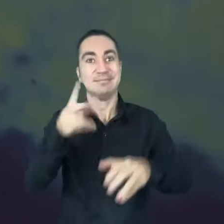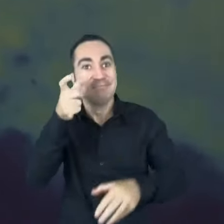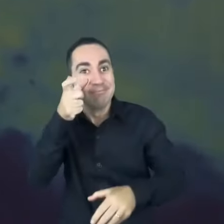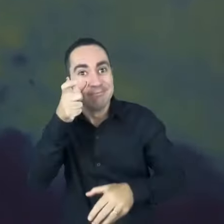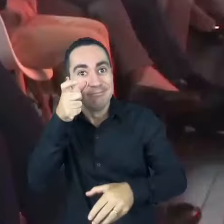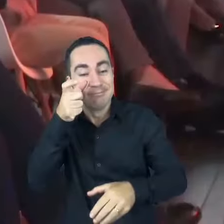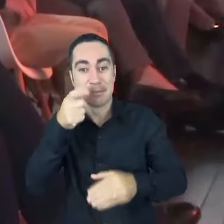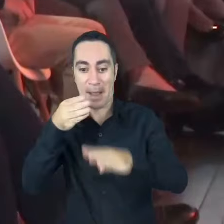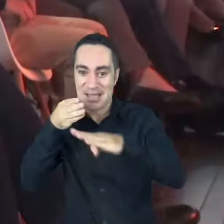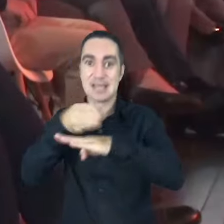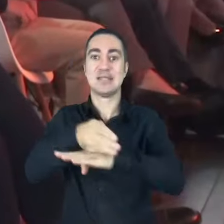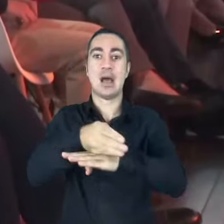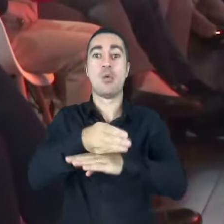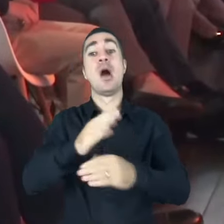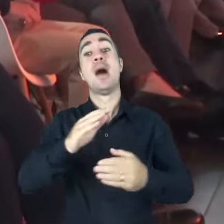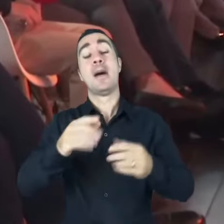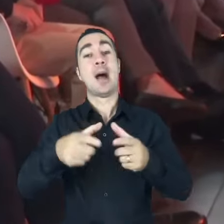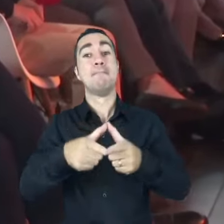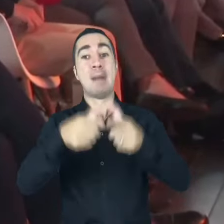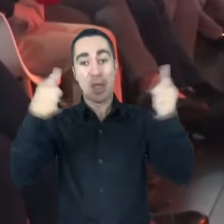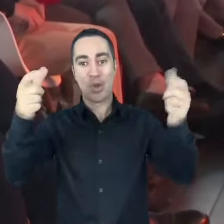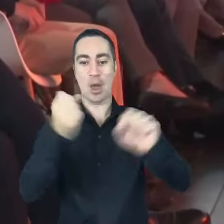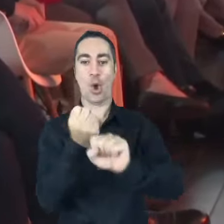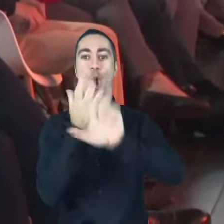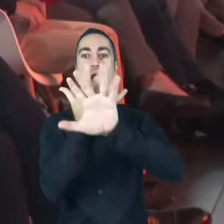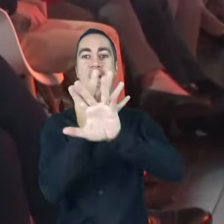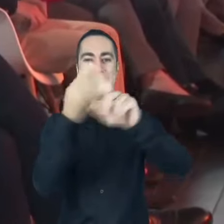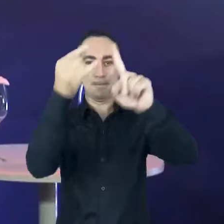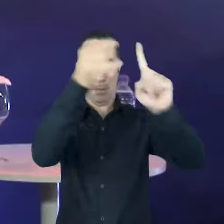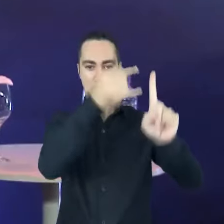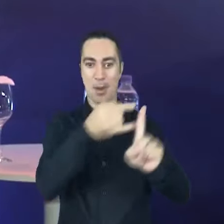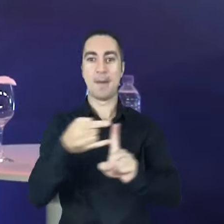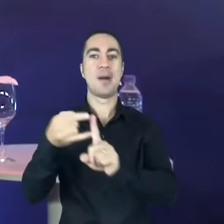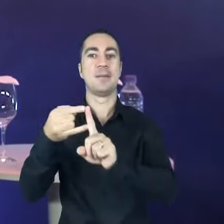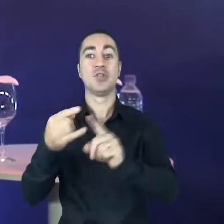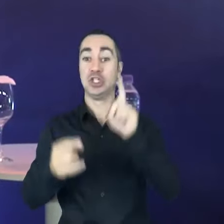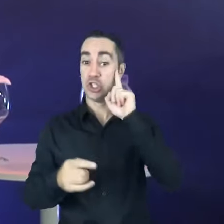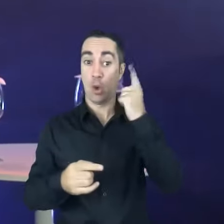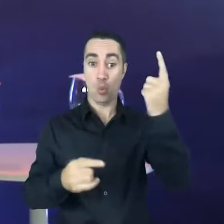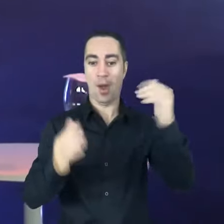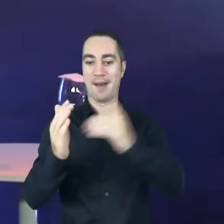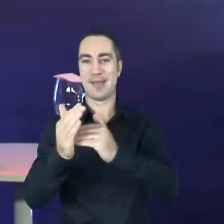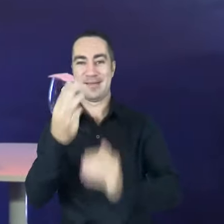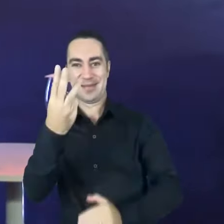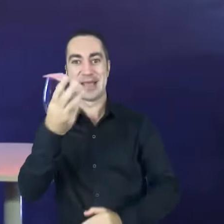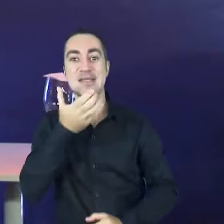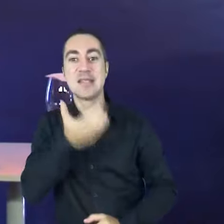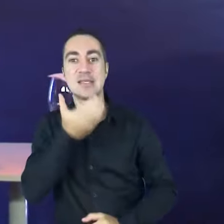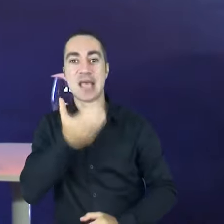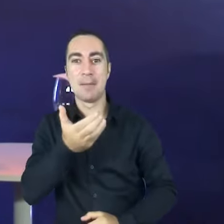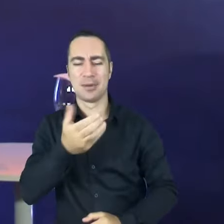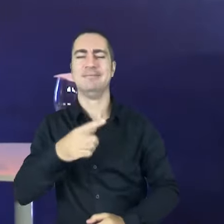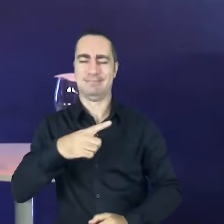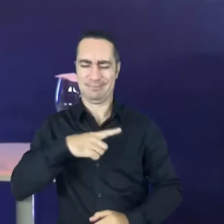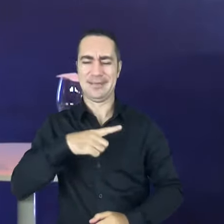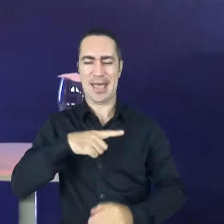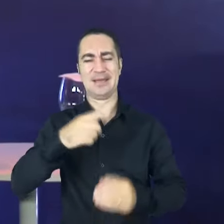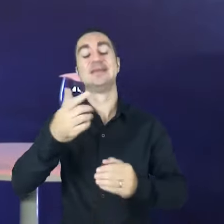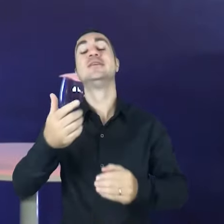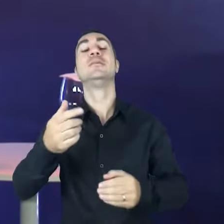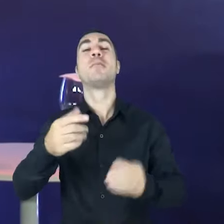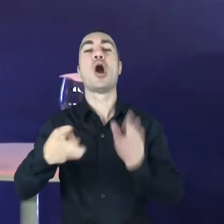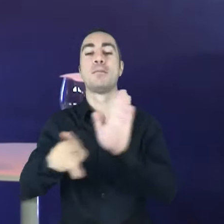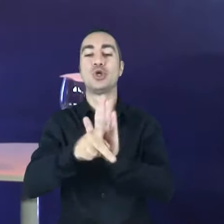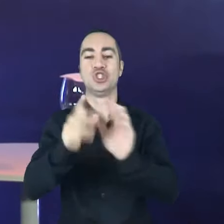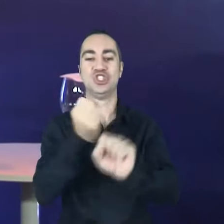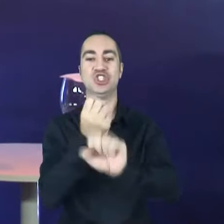né, acompanhando online. Do dia 1 ao dia 3 de dezembro, nos encontraremos digitalmente. Esse é o combinado. Você que já